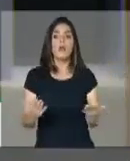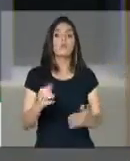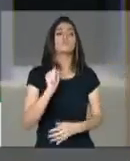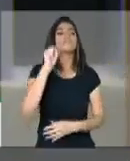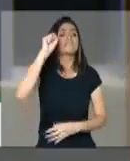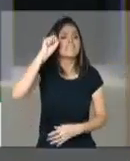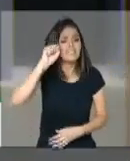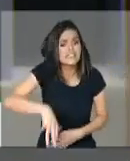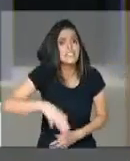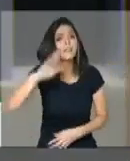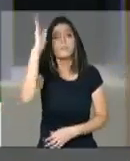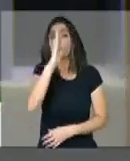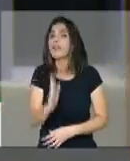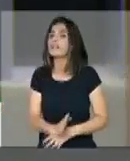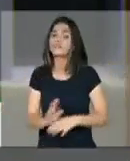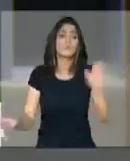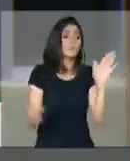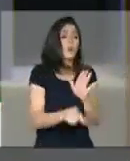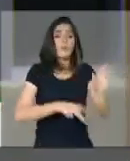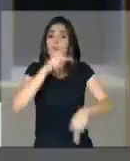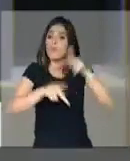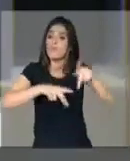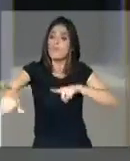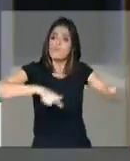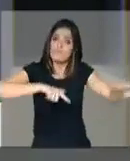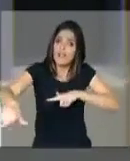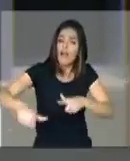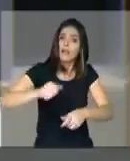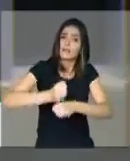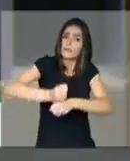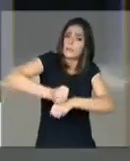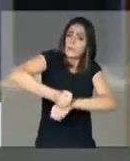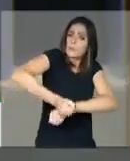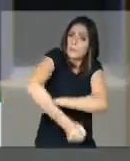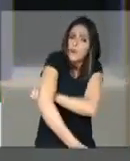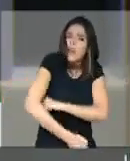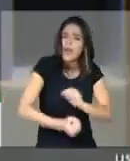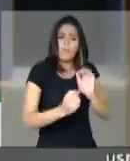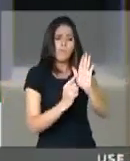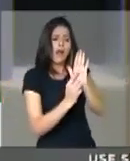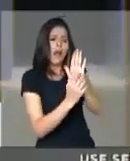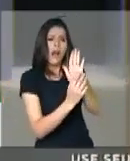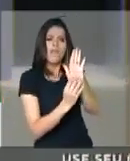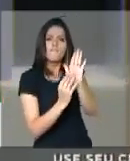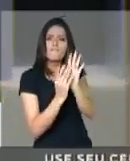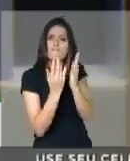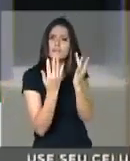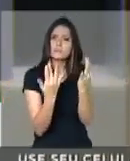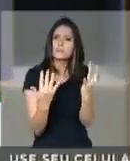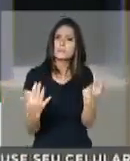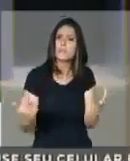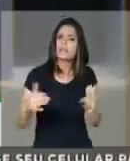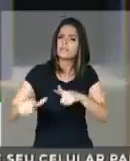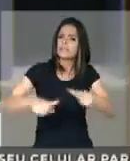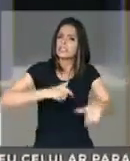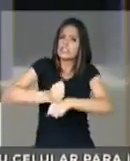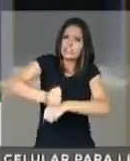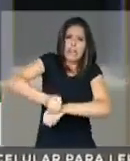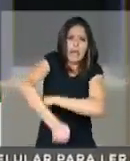ao Brasil dos que lutam, sim ao Brasil das mãos calejadas, que uma grande parte desses senhores e